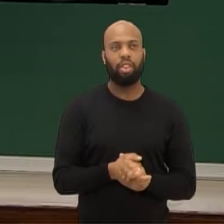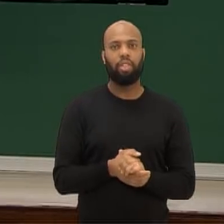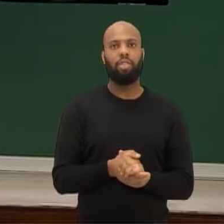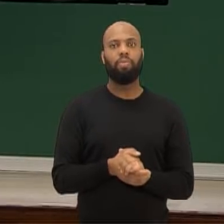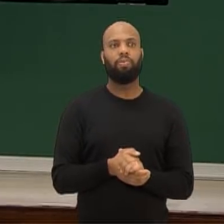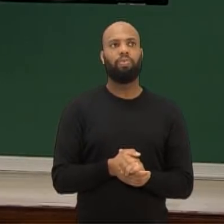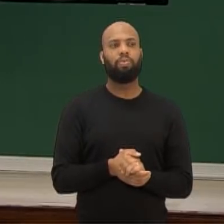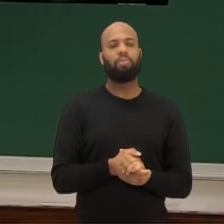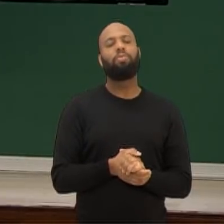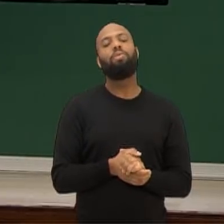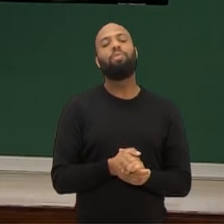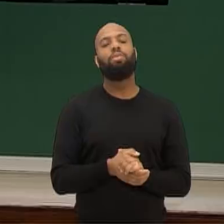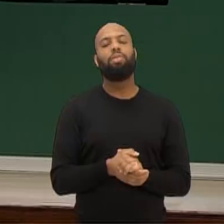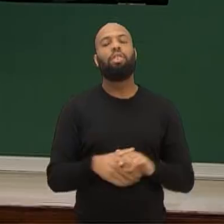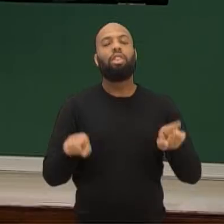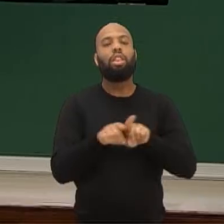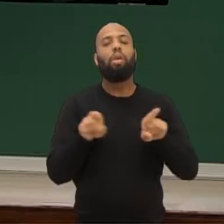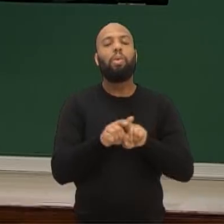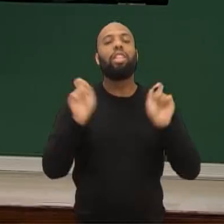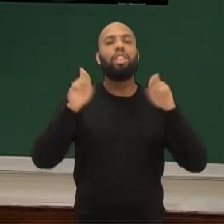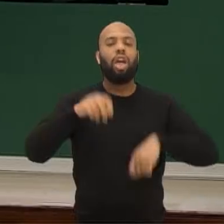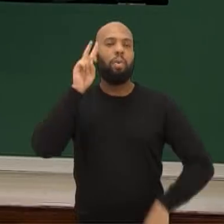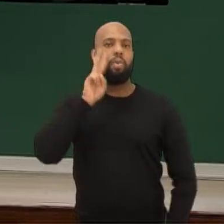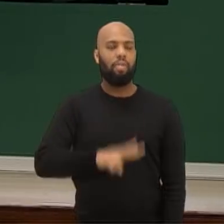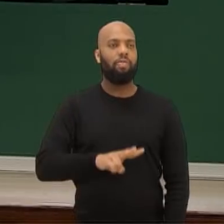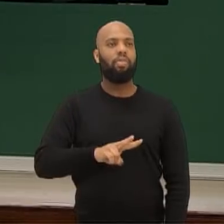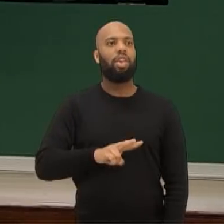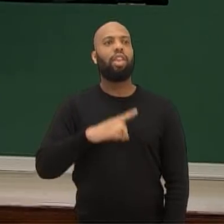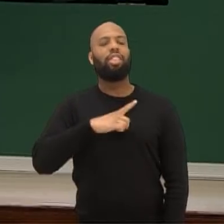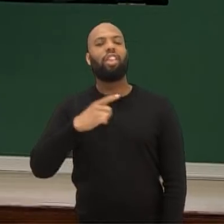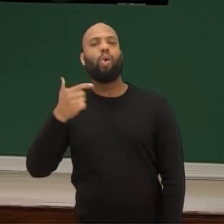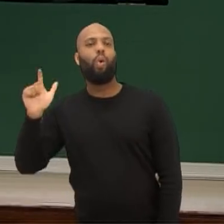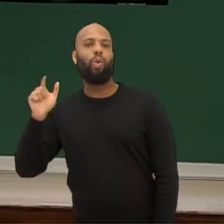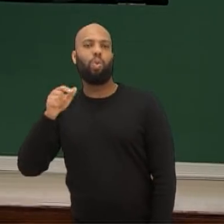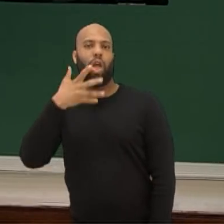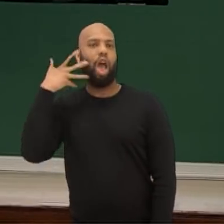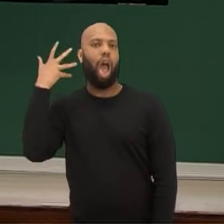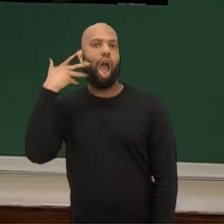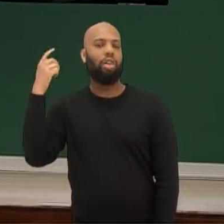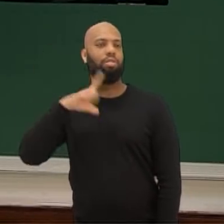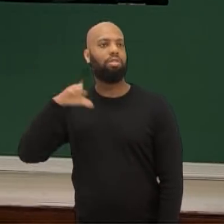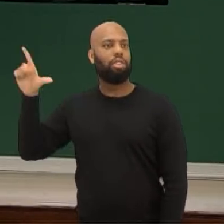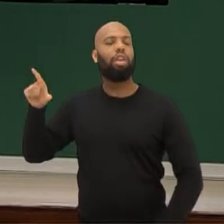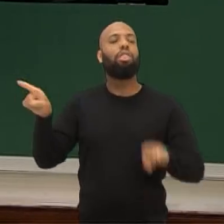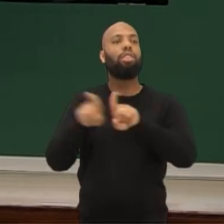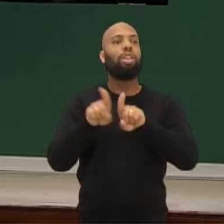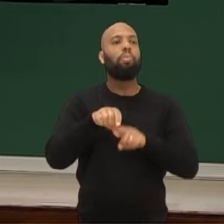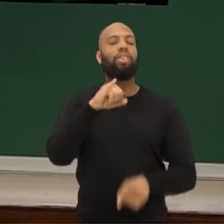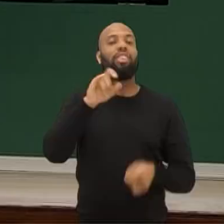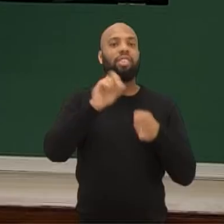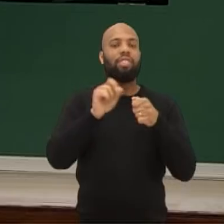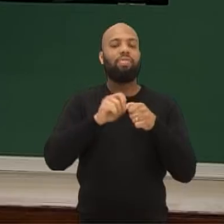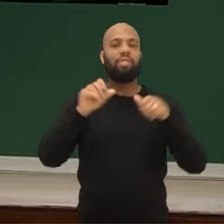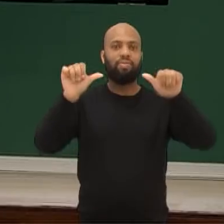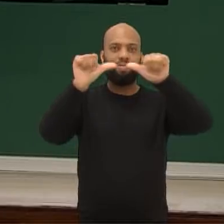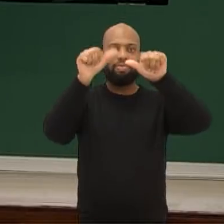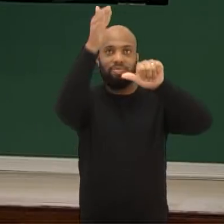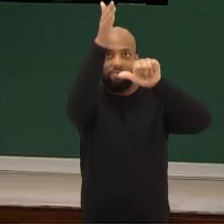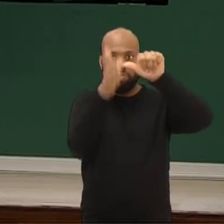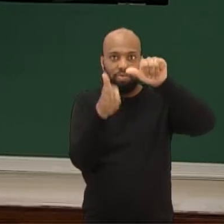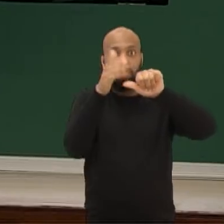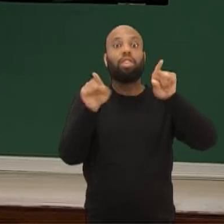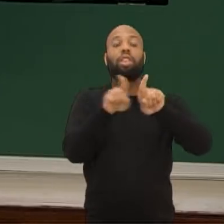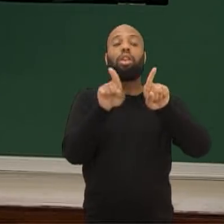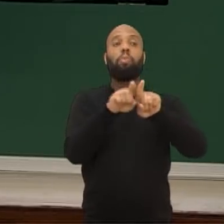desse eixo também vai ser visível. E nesse gato que aparece, também se traçarmos um eixo de